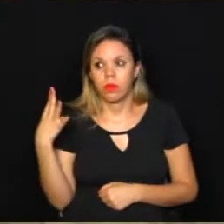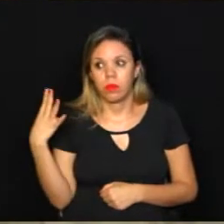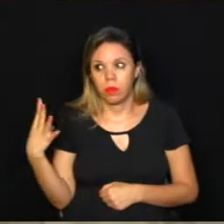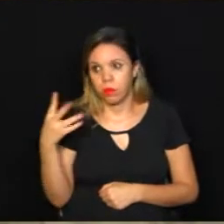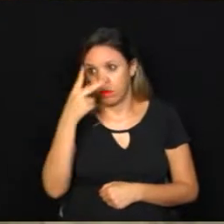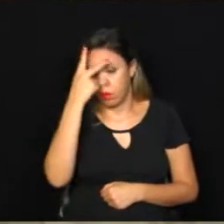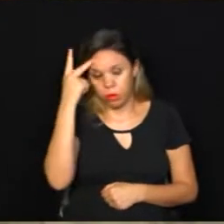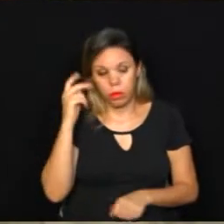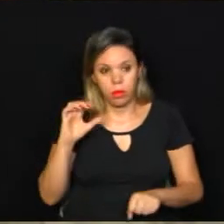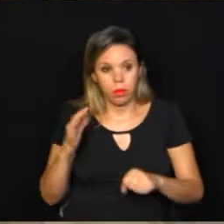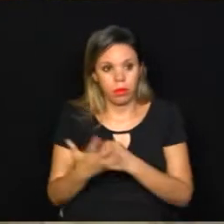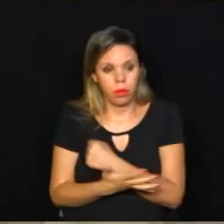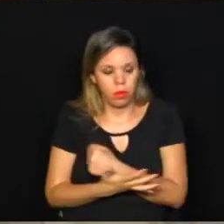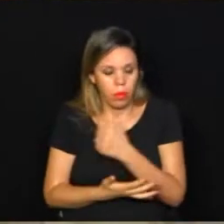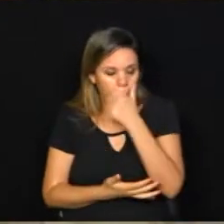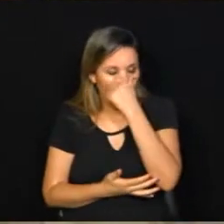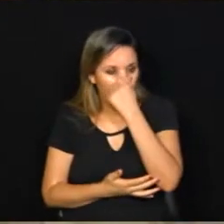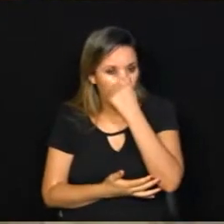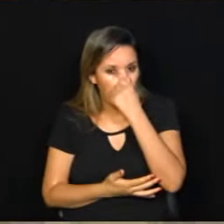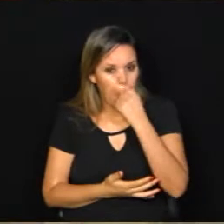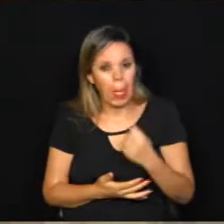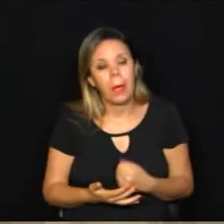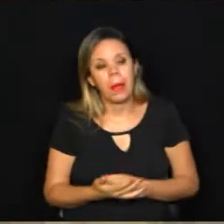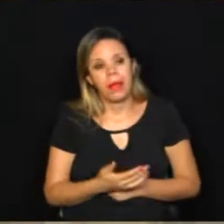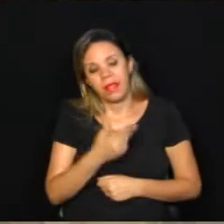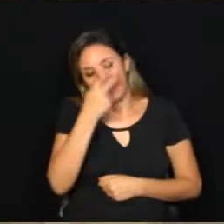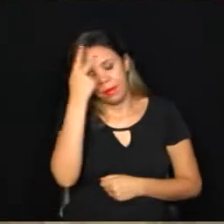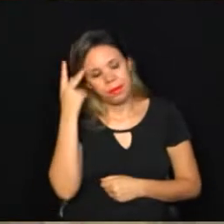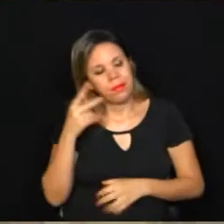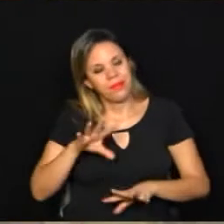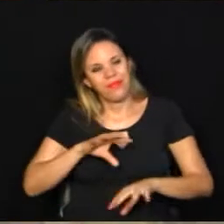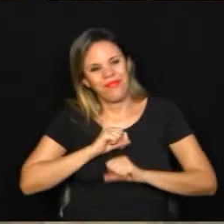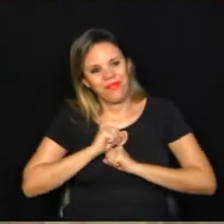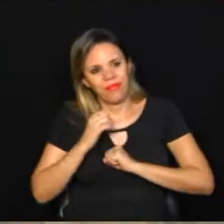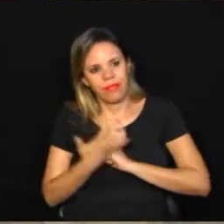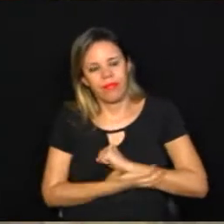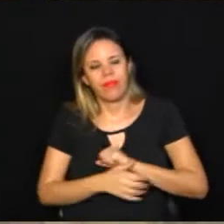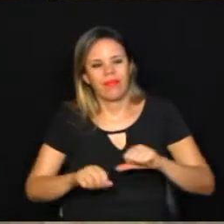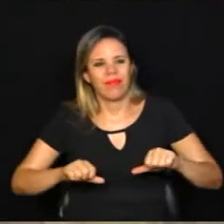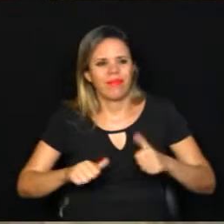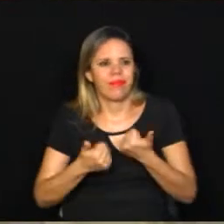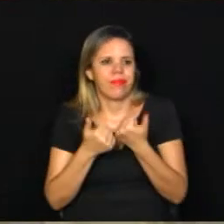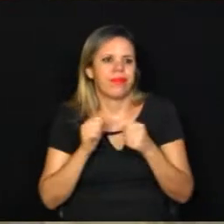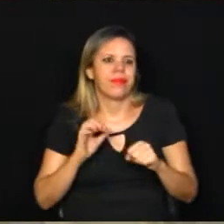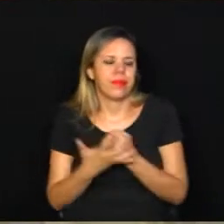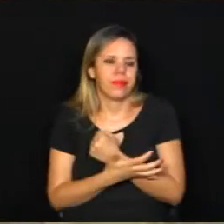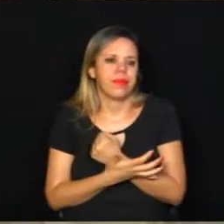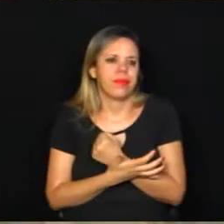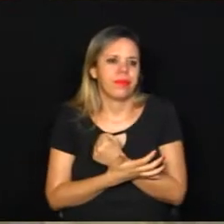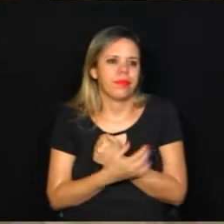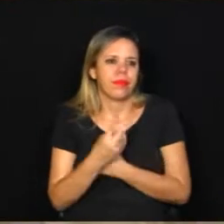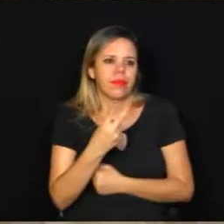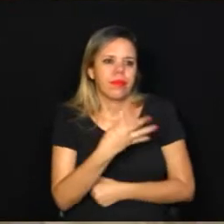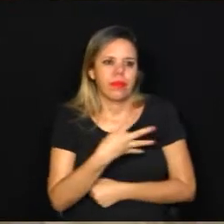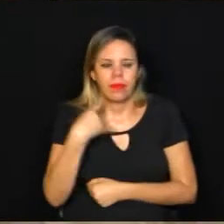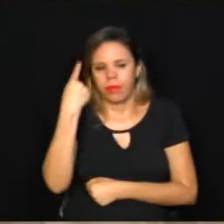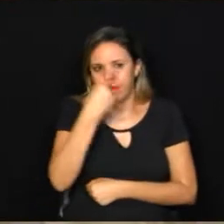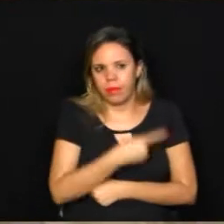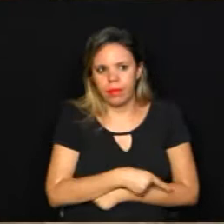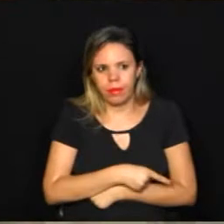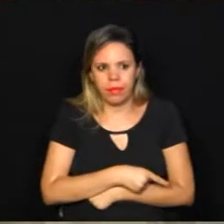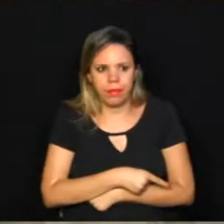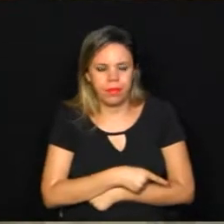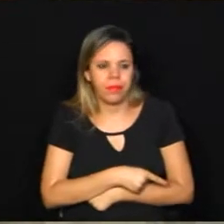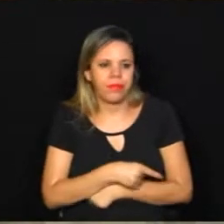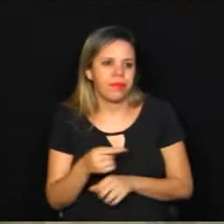434 casos, 434 pessoas testaram positivo nas últimas 24 horas.